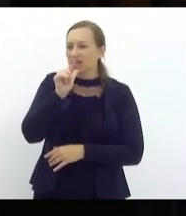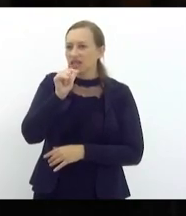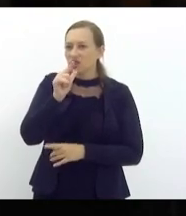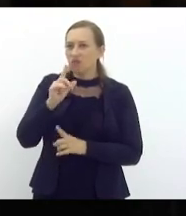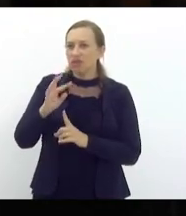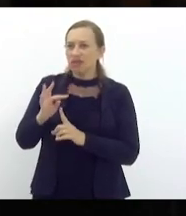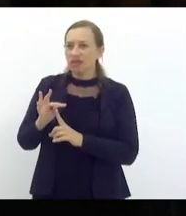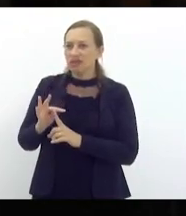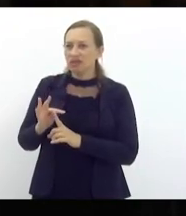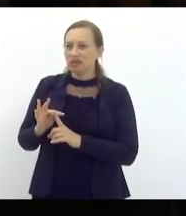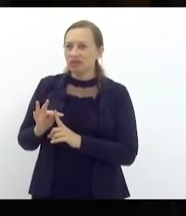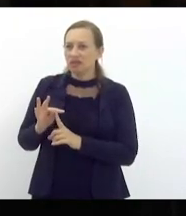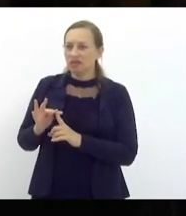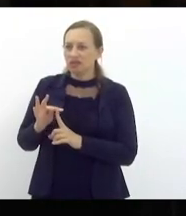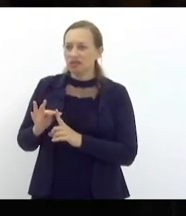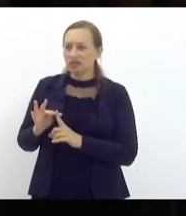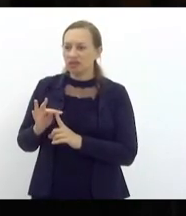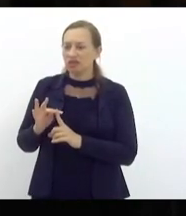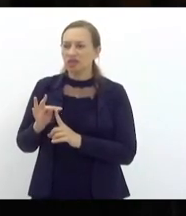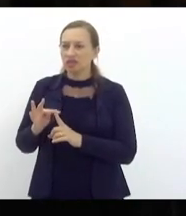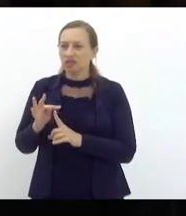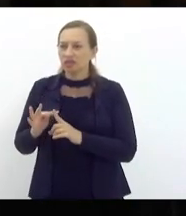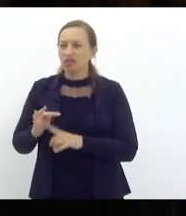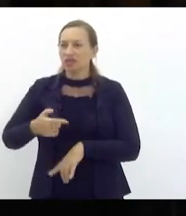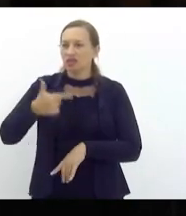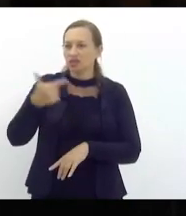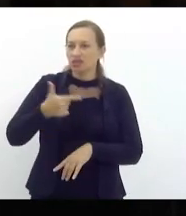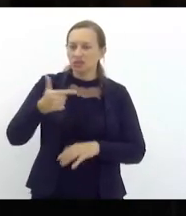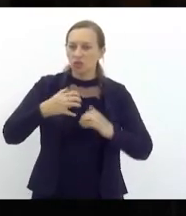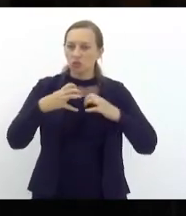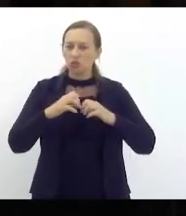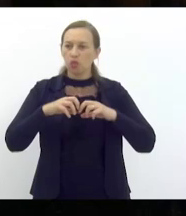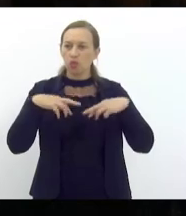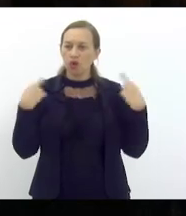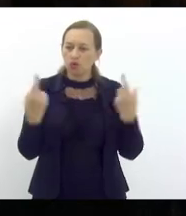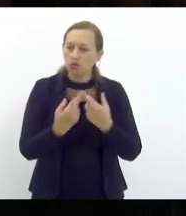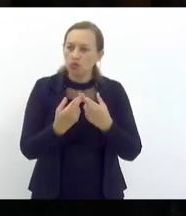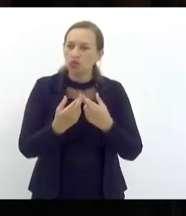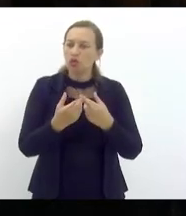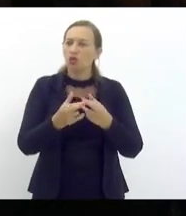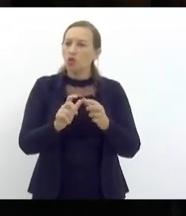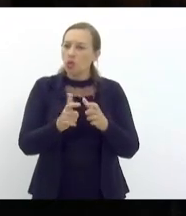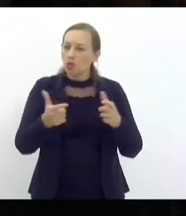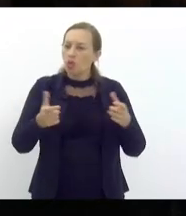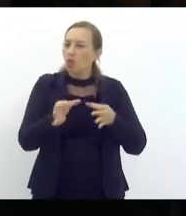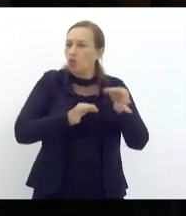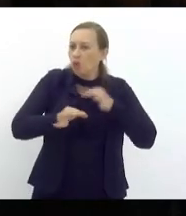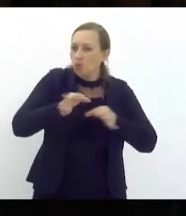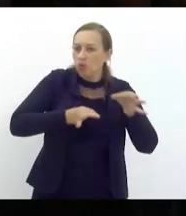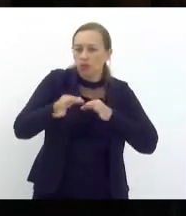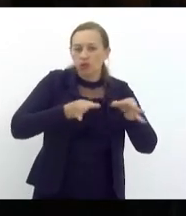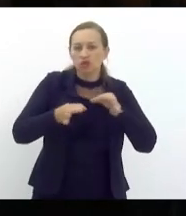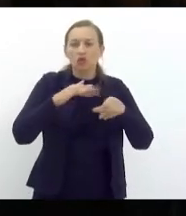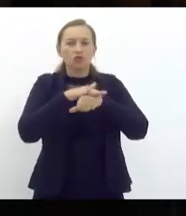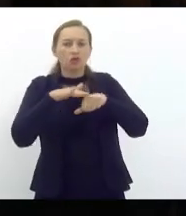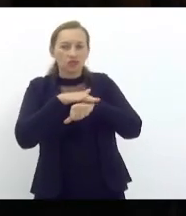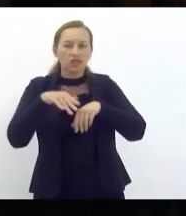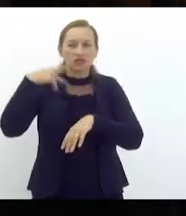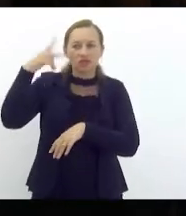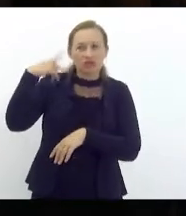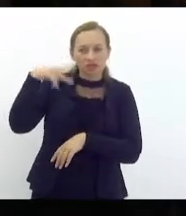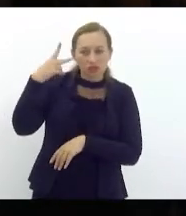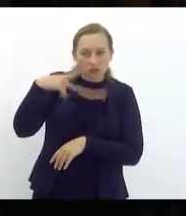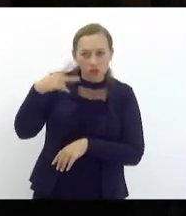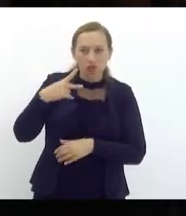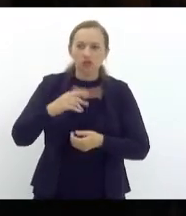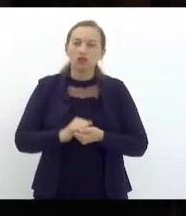de assinaturas na segunda tem uma grande assembleia uma grande reunião para poder organizar conversar com os vereadores conversar com os políticos